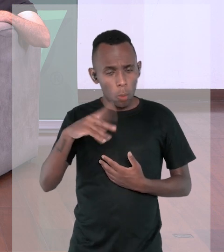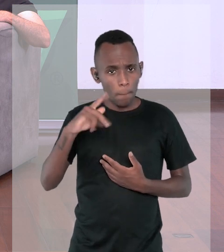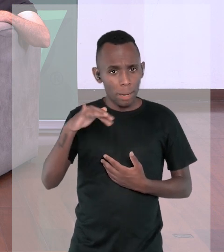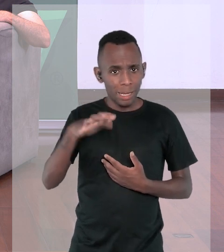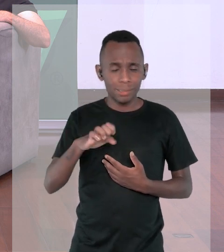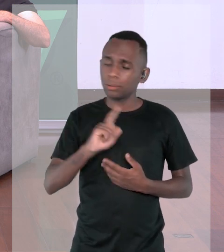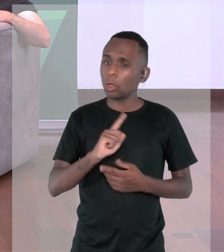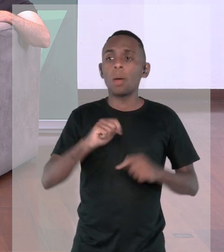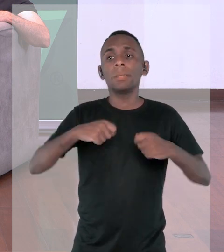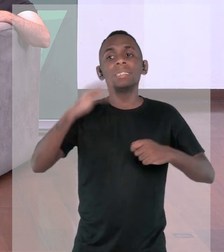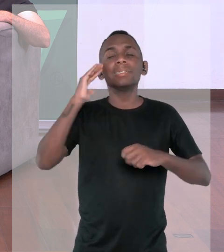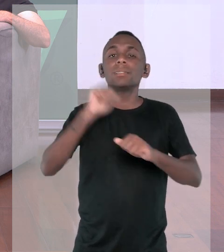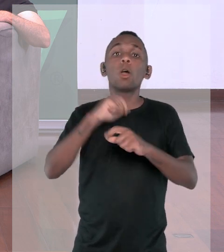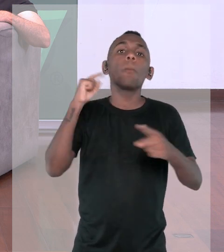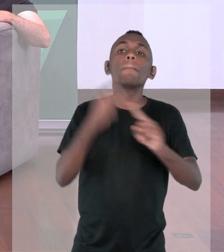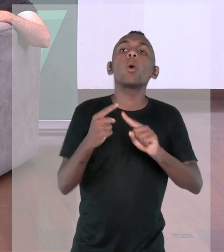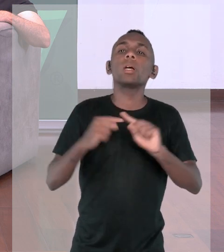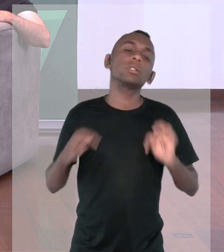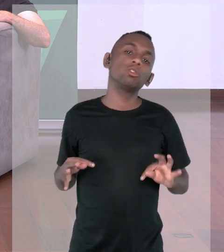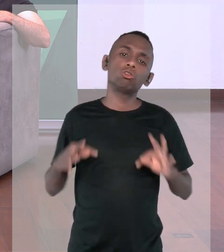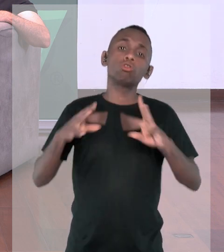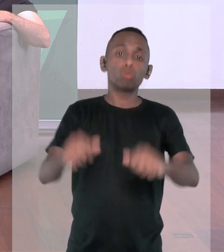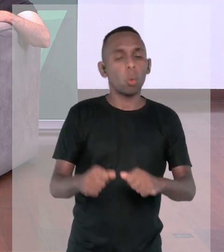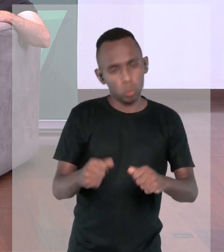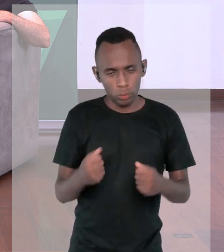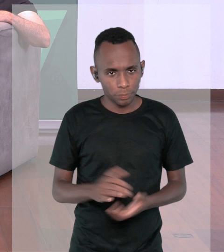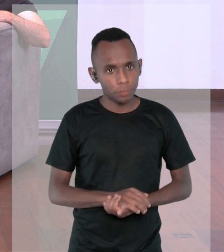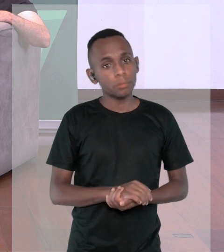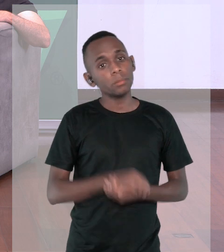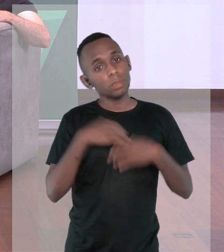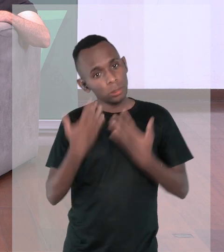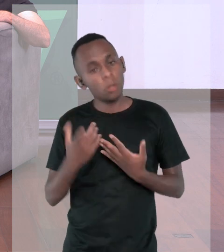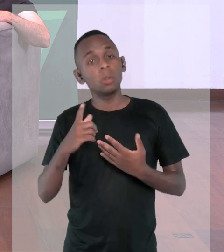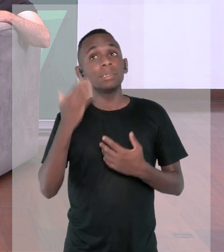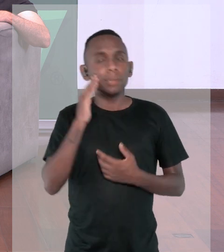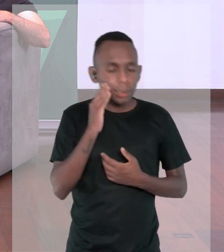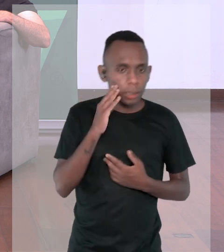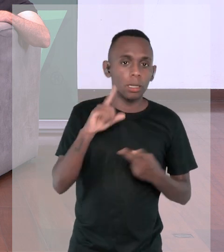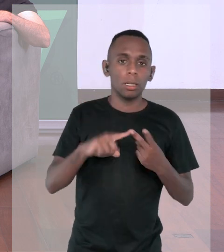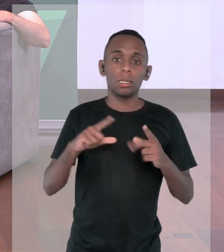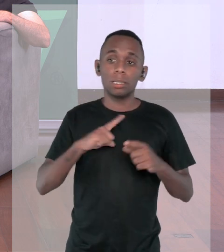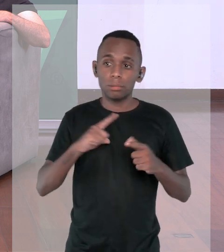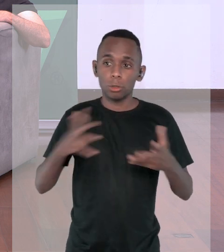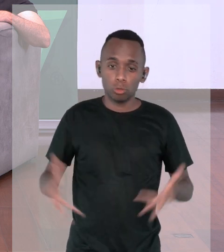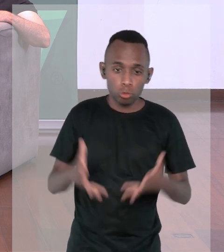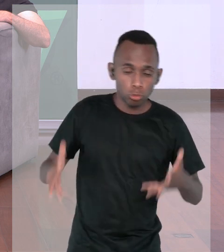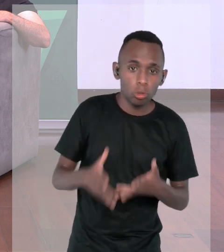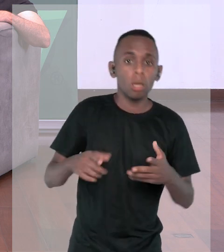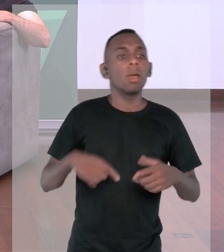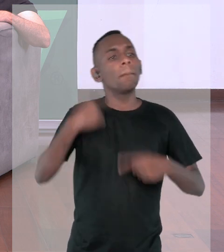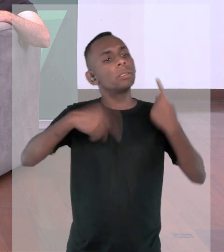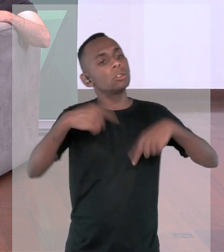né? Tem que entender o porquê de tudo. Entendendo o porquê e tendo insurgência para ir lá fazer